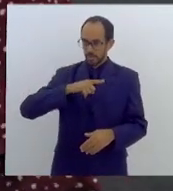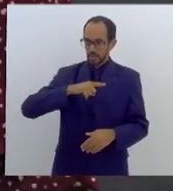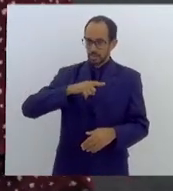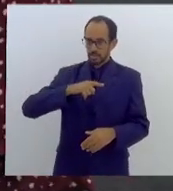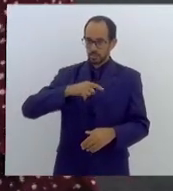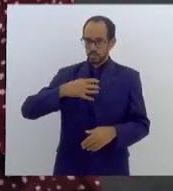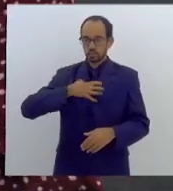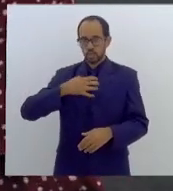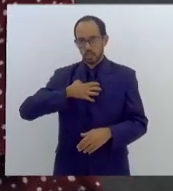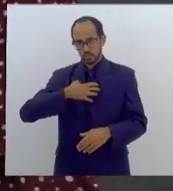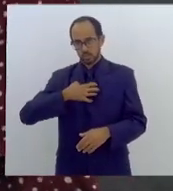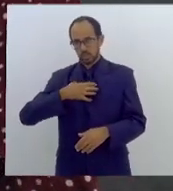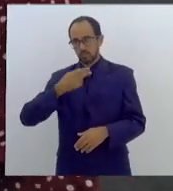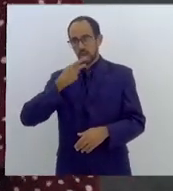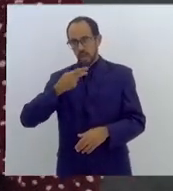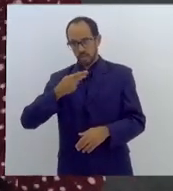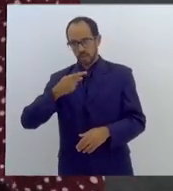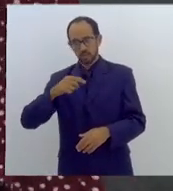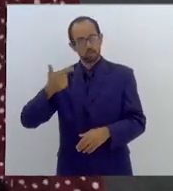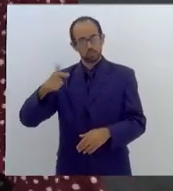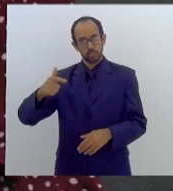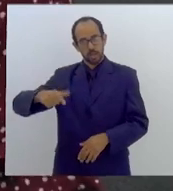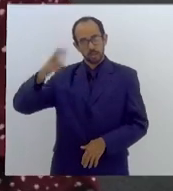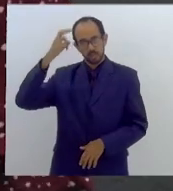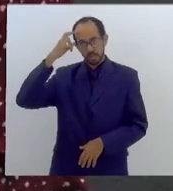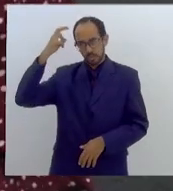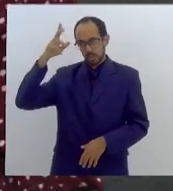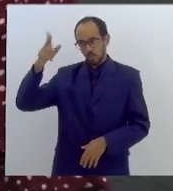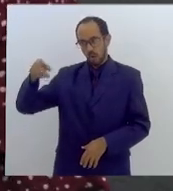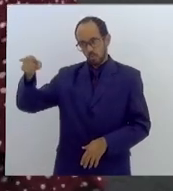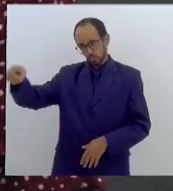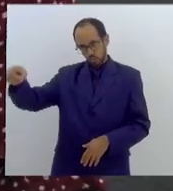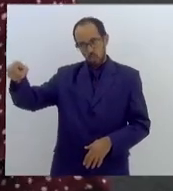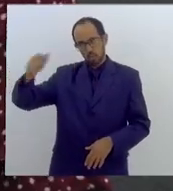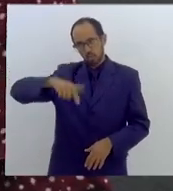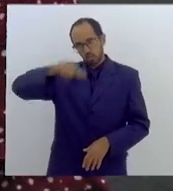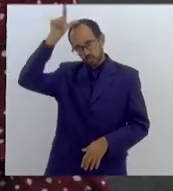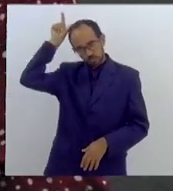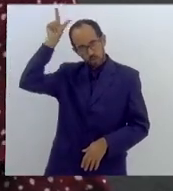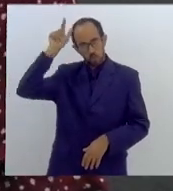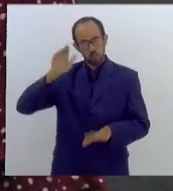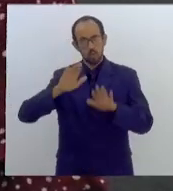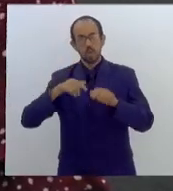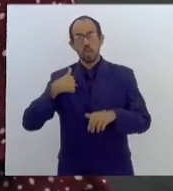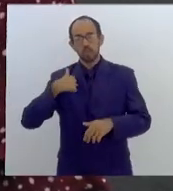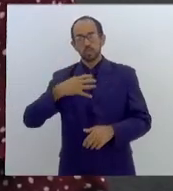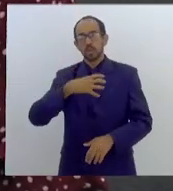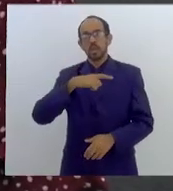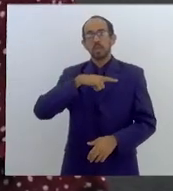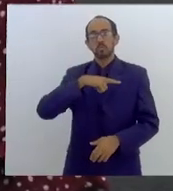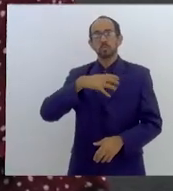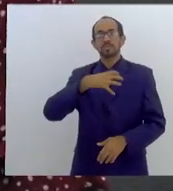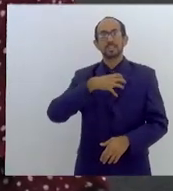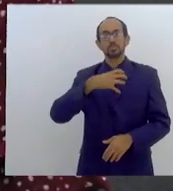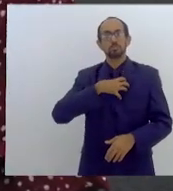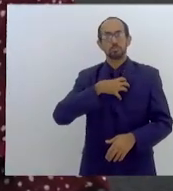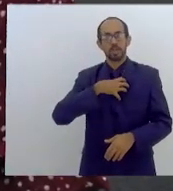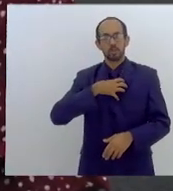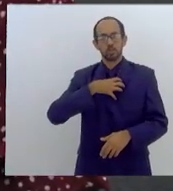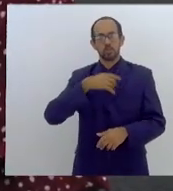a condição, a genialidade do senhor, de doutor Luiz Paulo, eu tenho o sentimento de quem é do